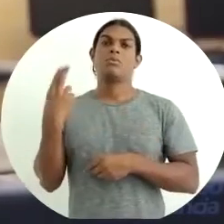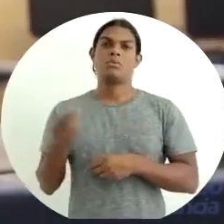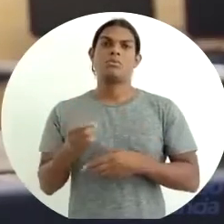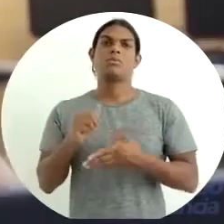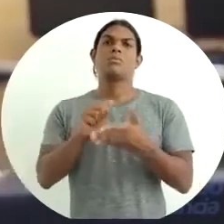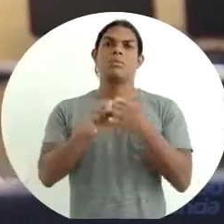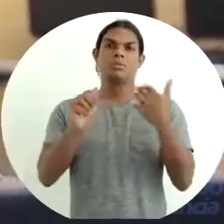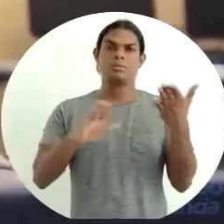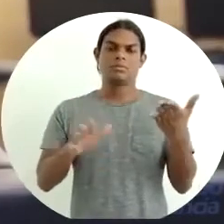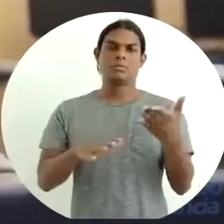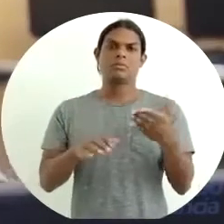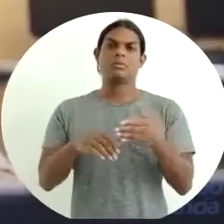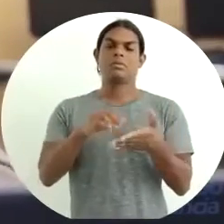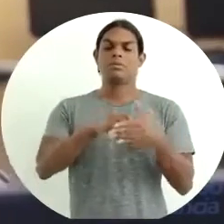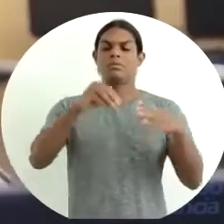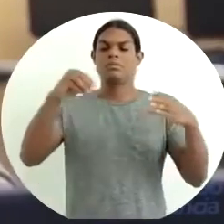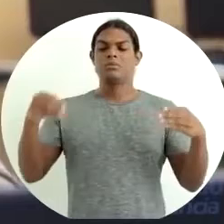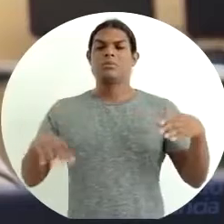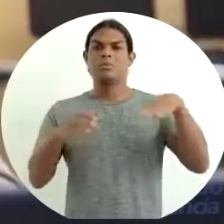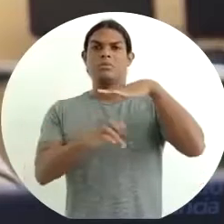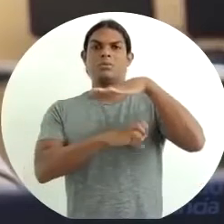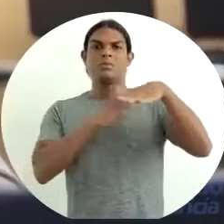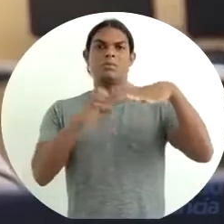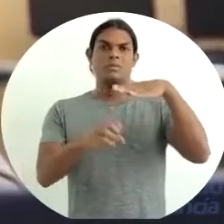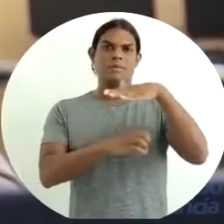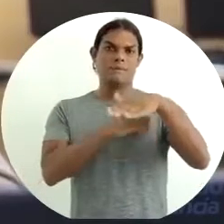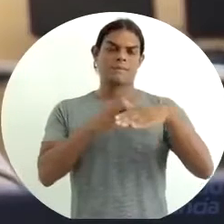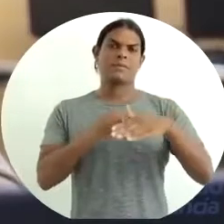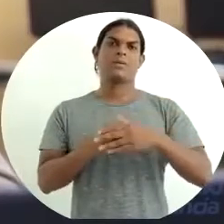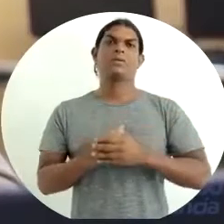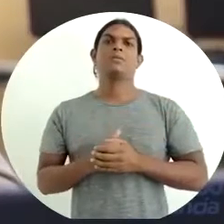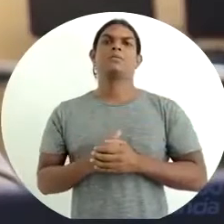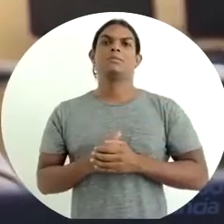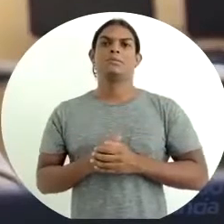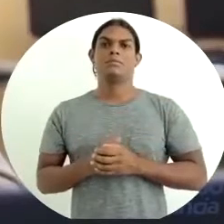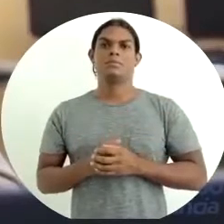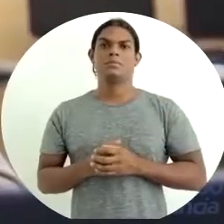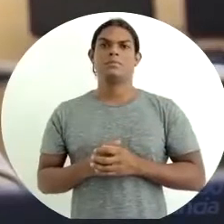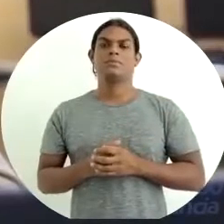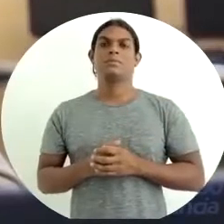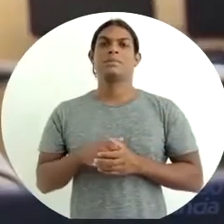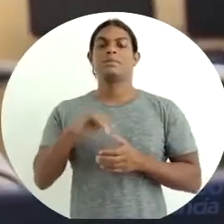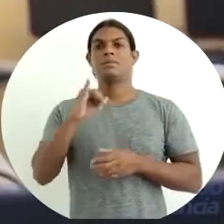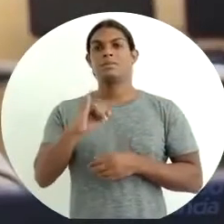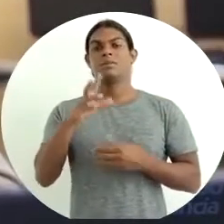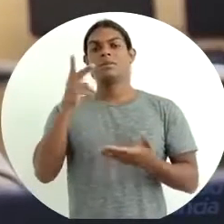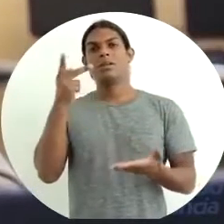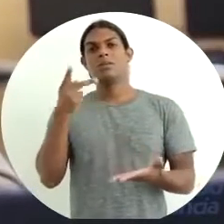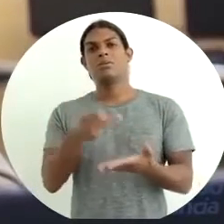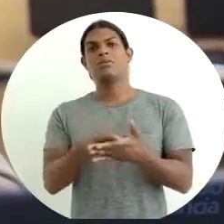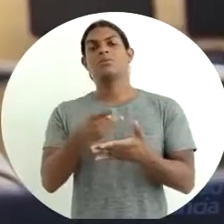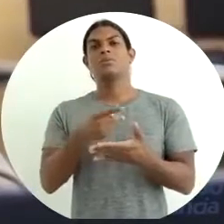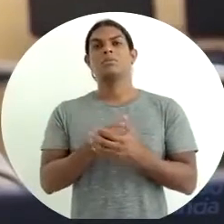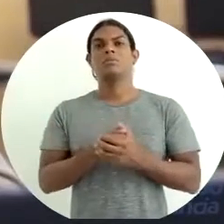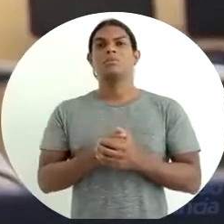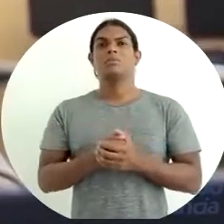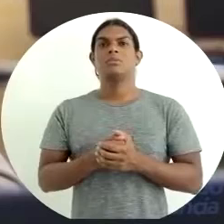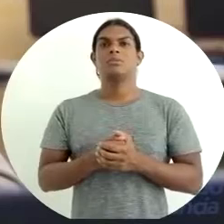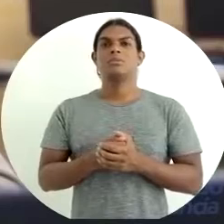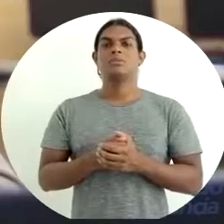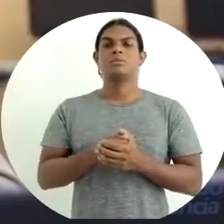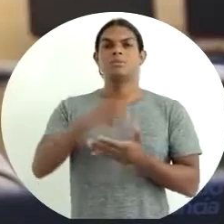do local da empresa ou numa filial da empresa. Este acidente, se vier a acontecer, até